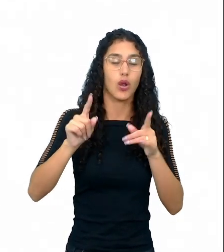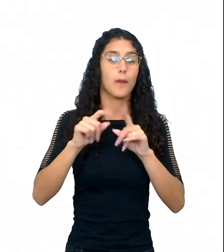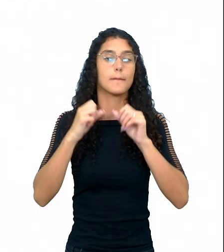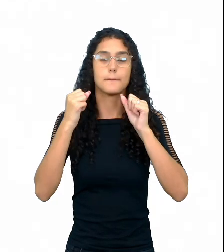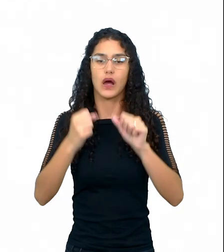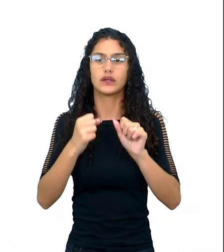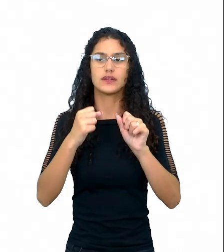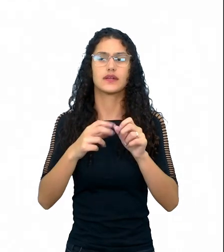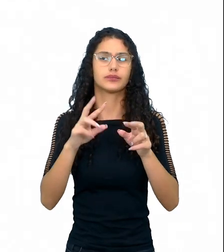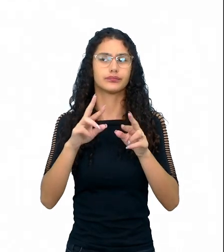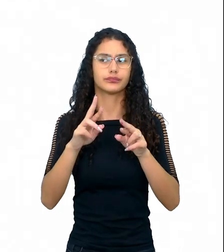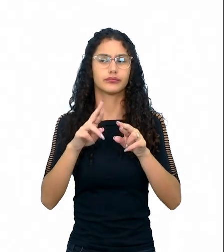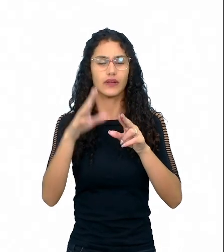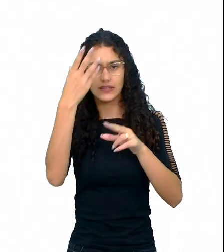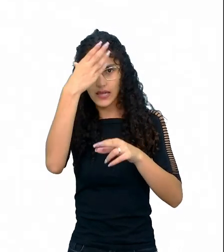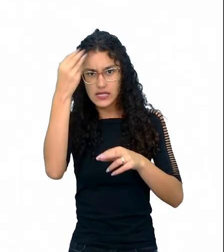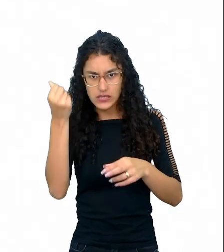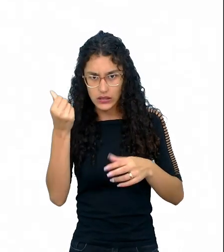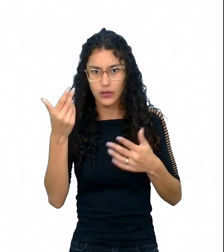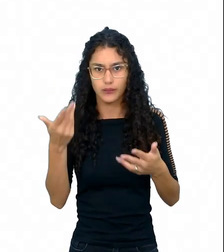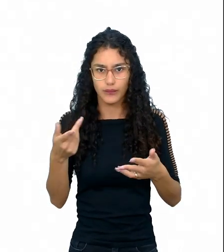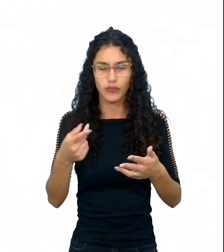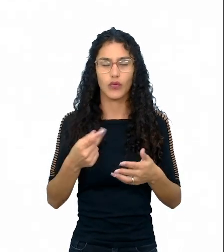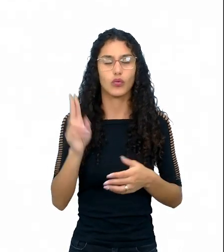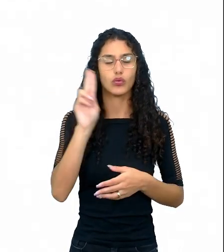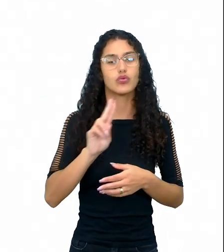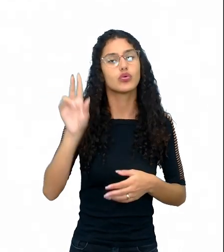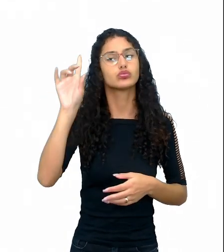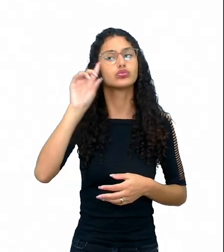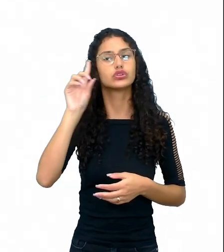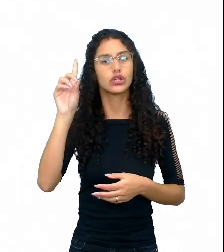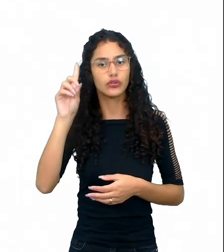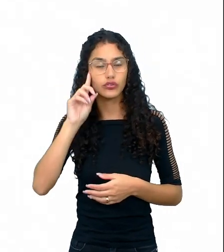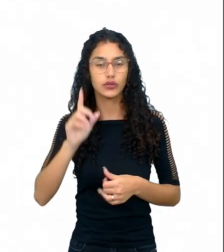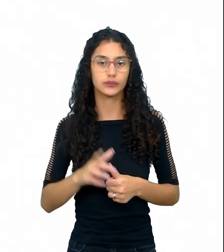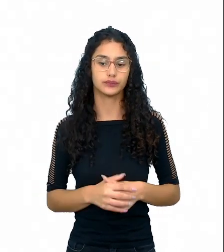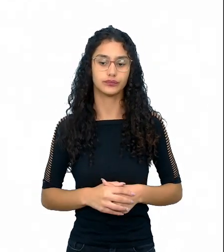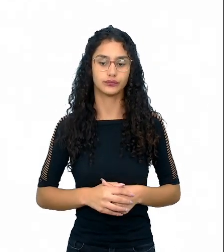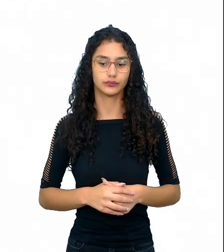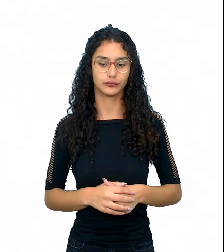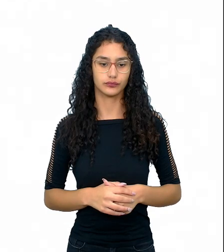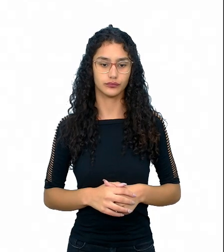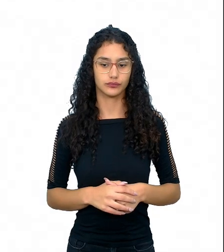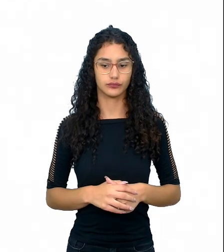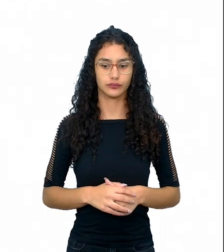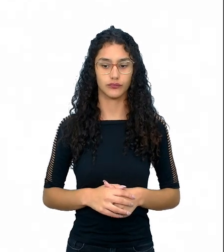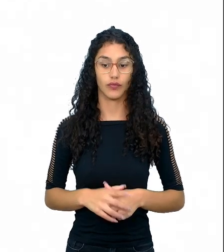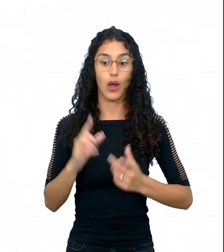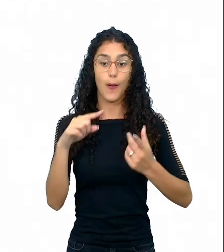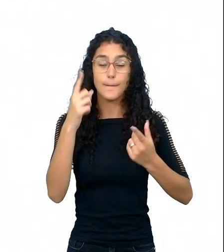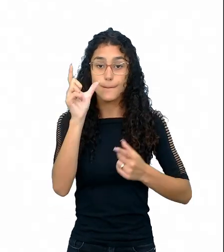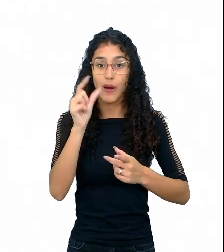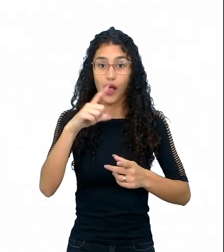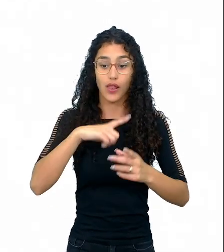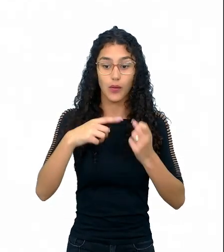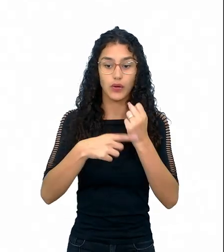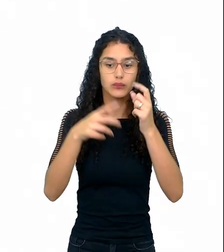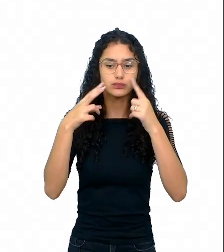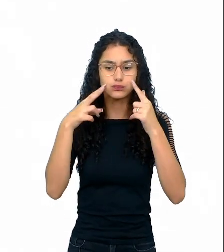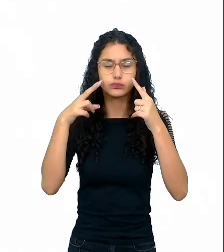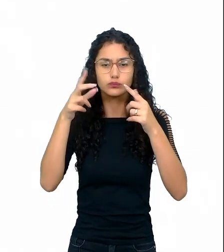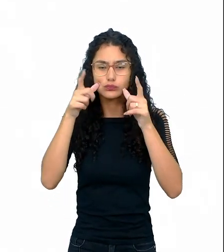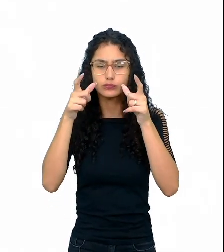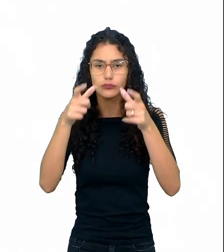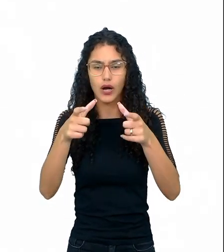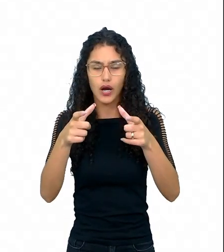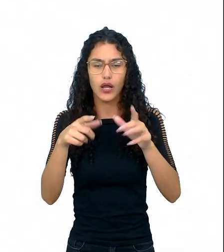ser desconsideradas, né, nos seus usos cotidianos. Há pouco tempo que tem esse olhar, né, muitas